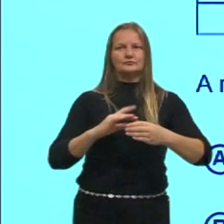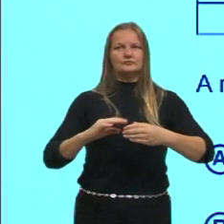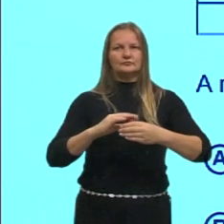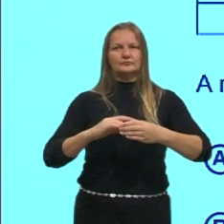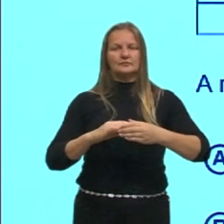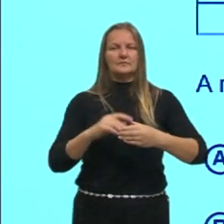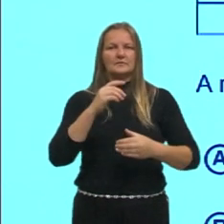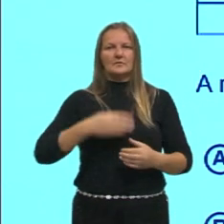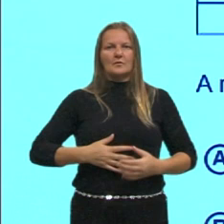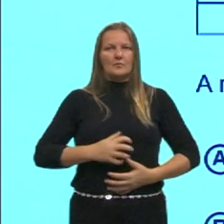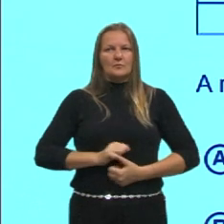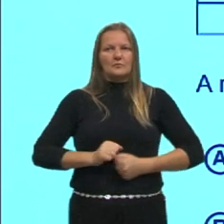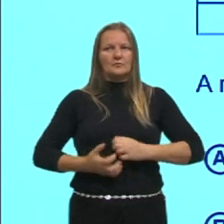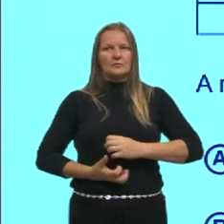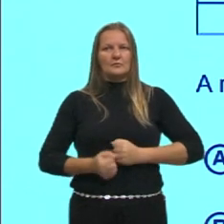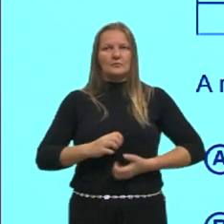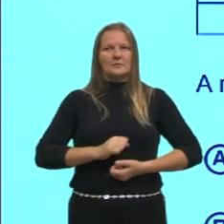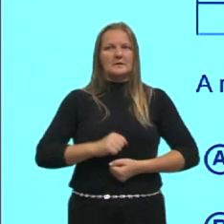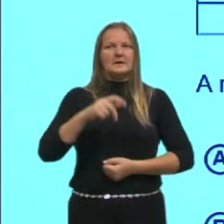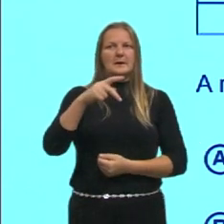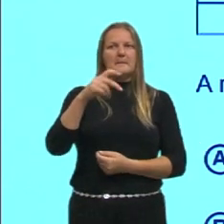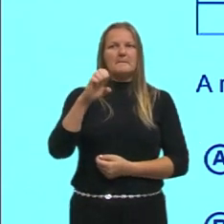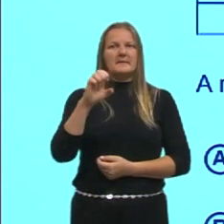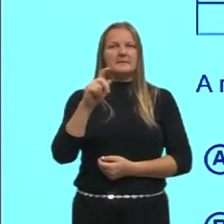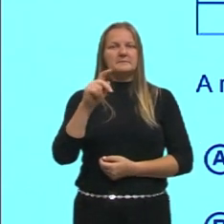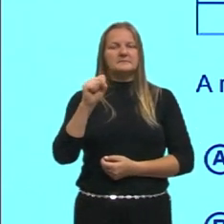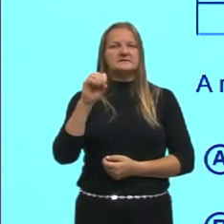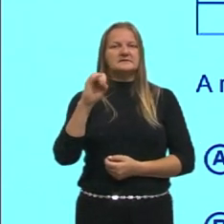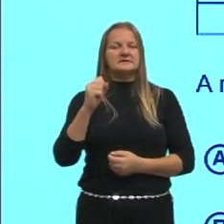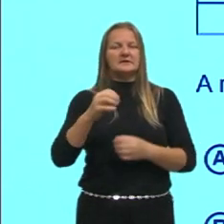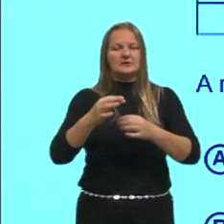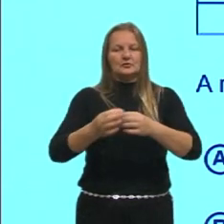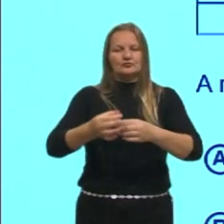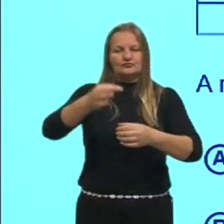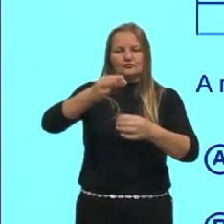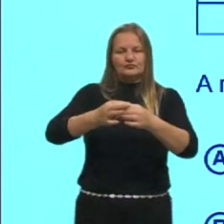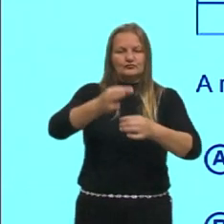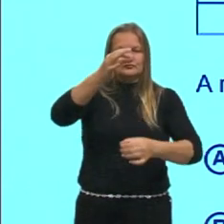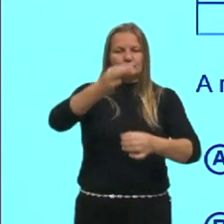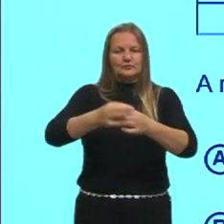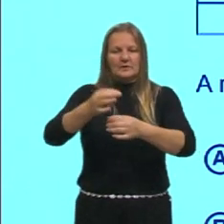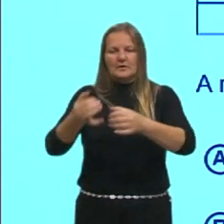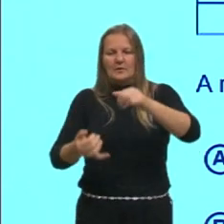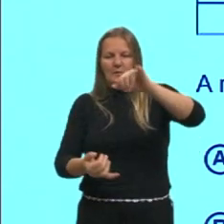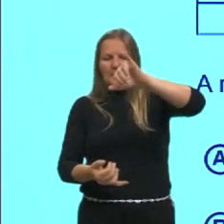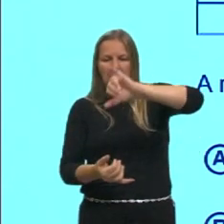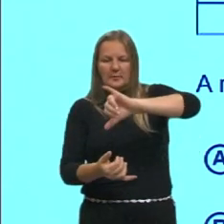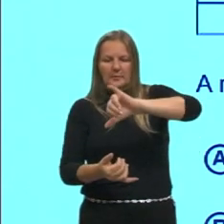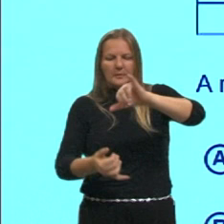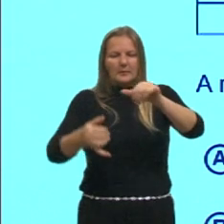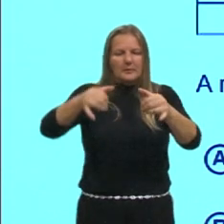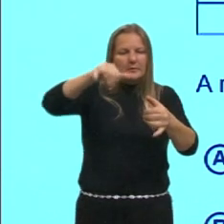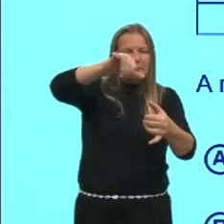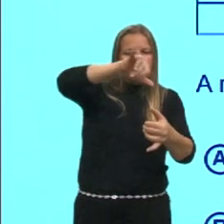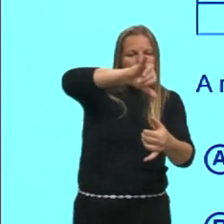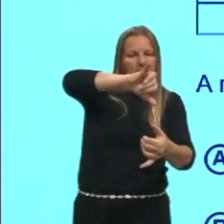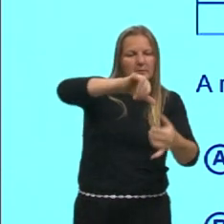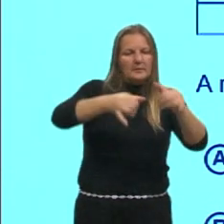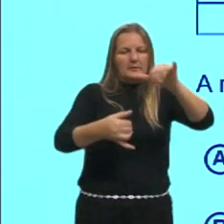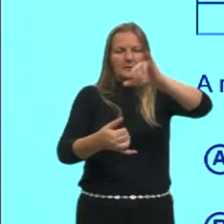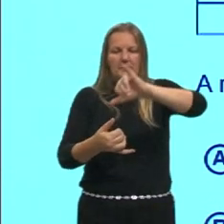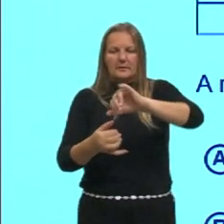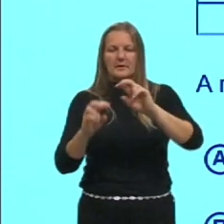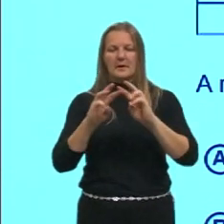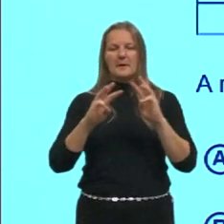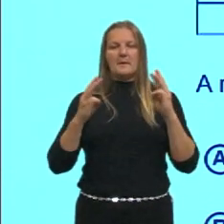digestiva em cinco tubos de ensaio em seguida adicionou massas iguais